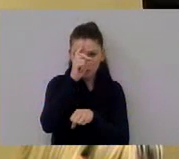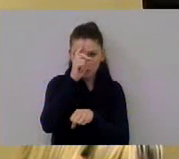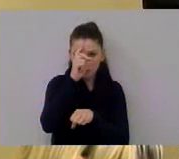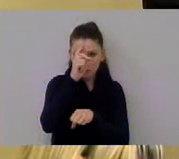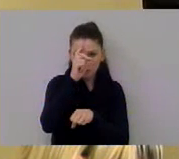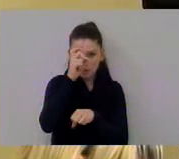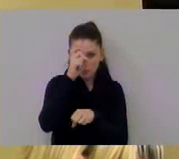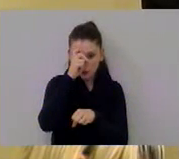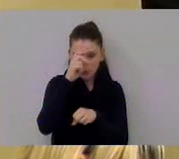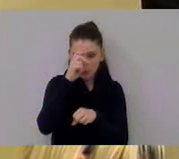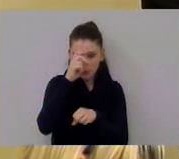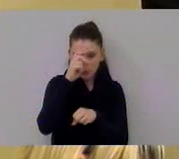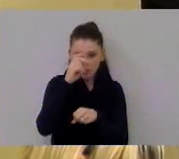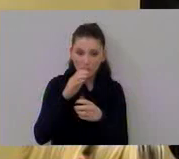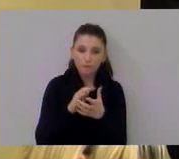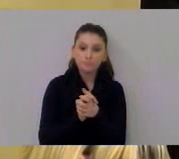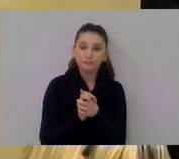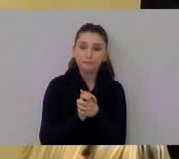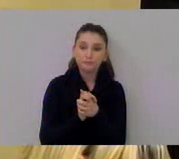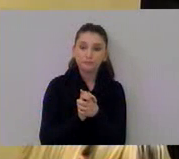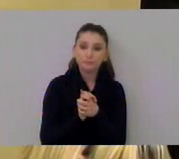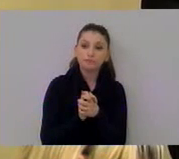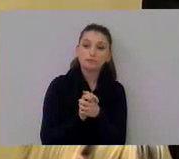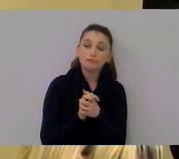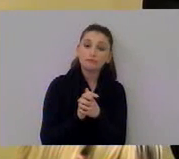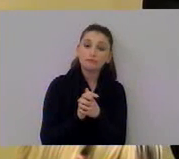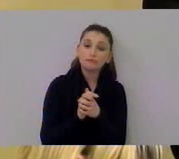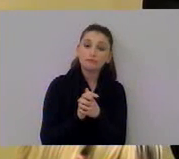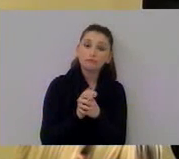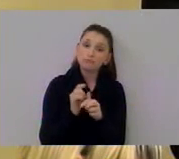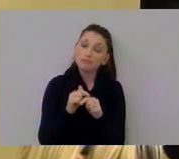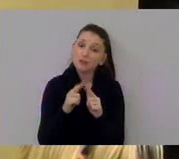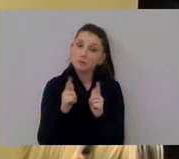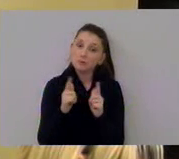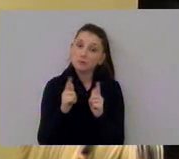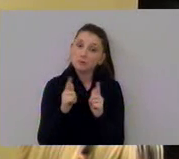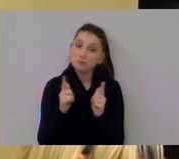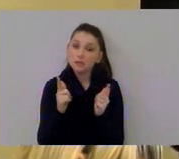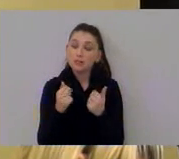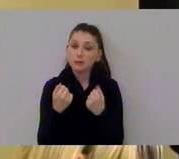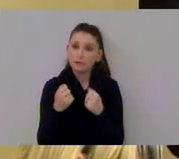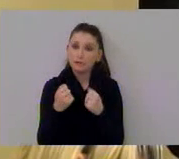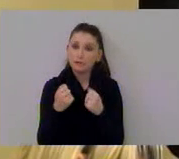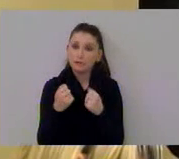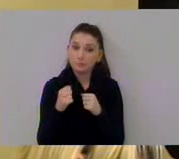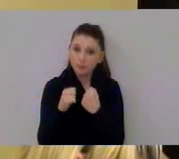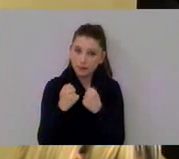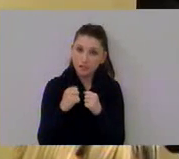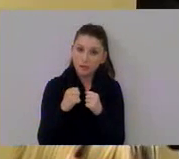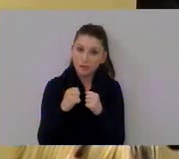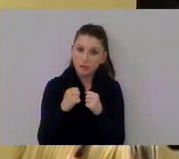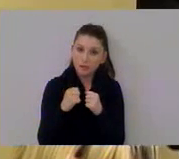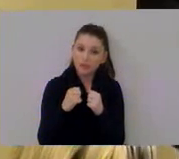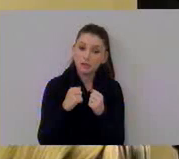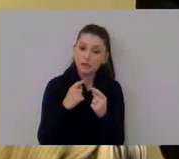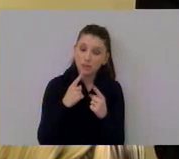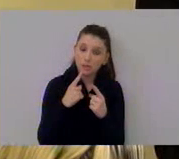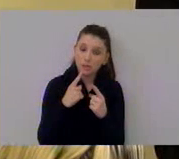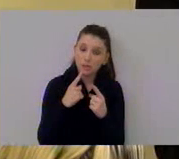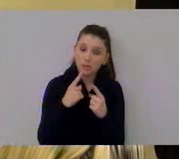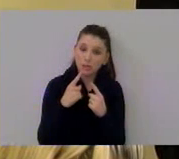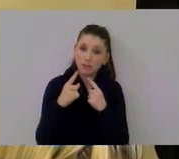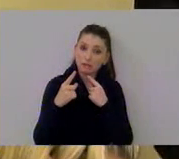não deixa esse debate de lado. As questões sobre o